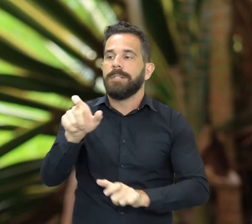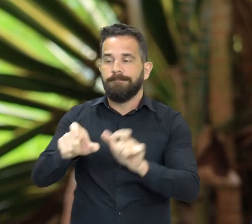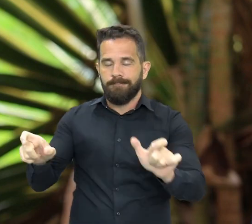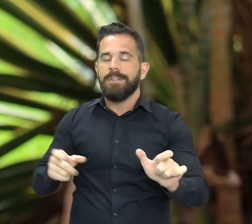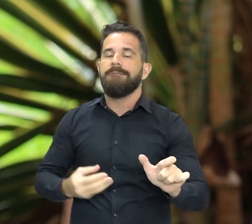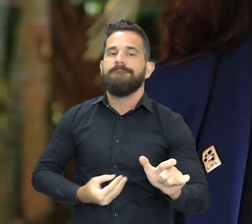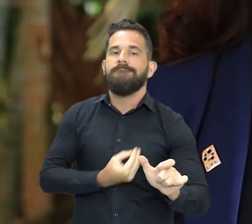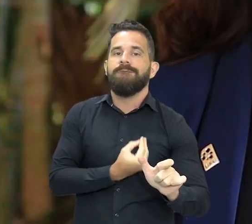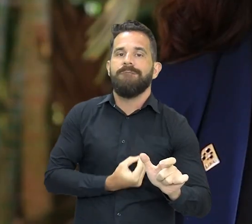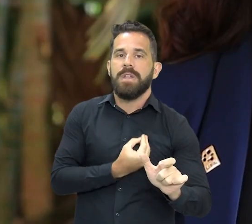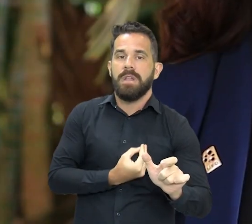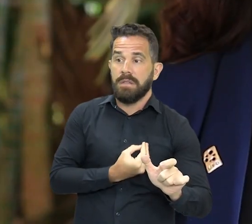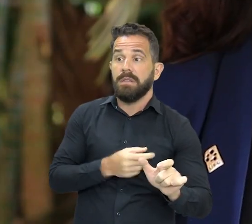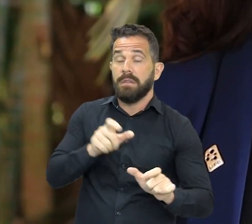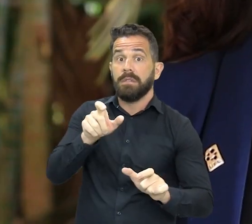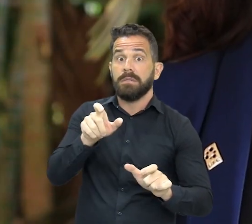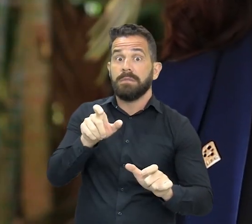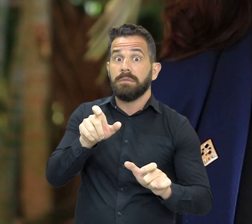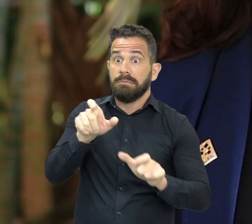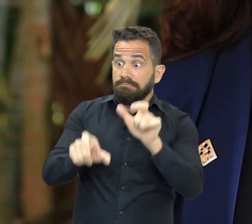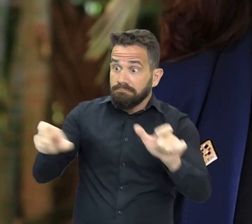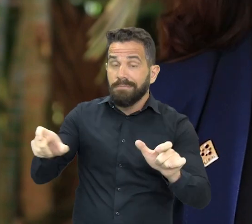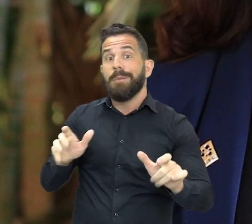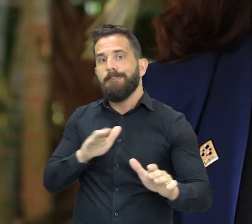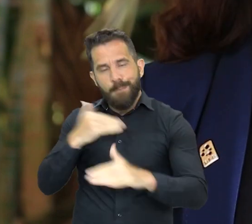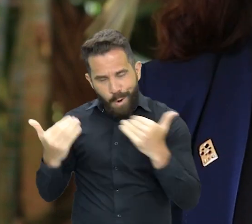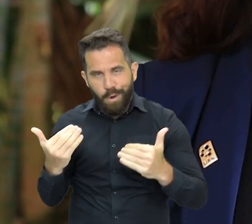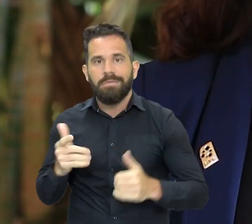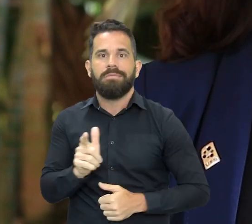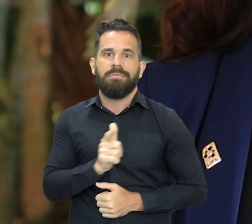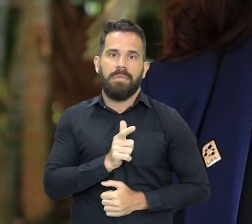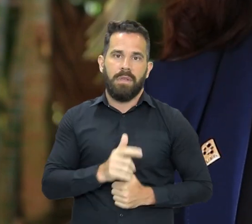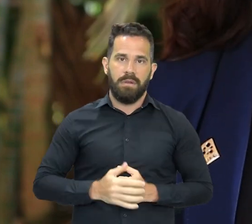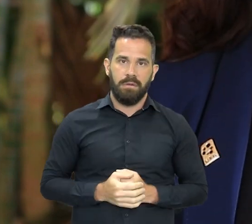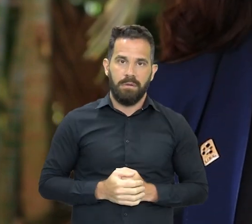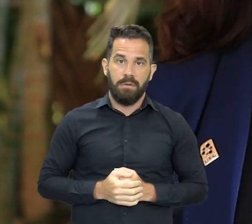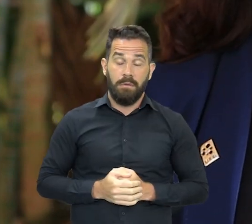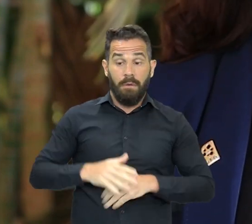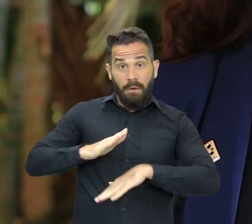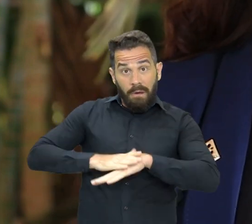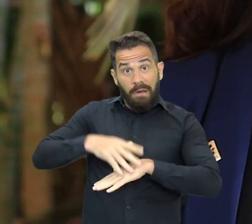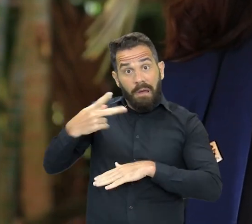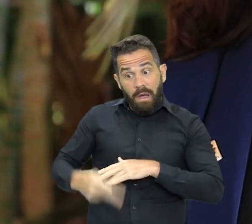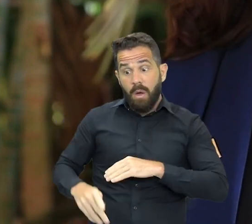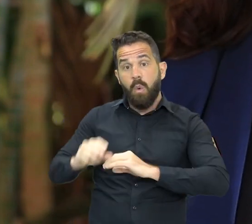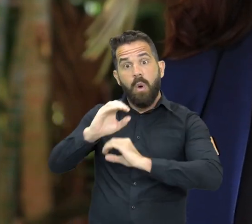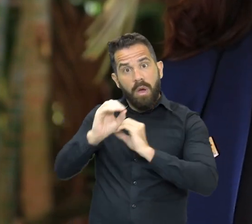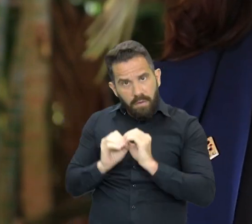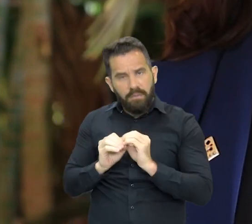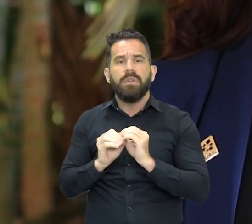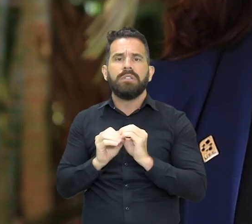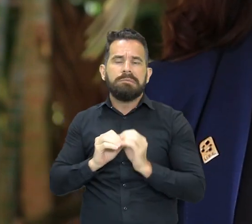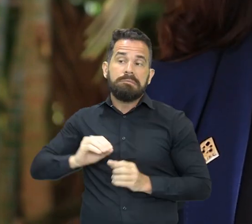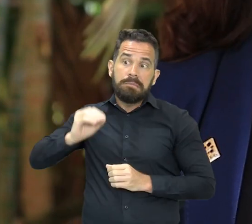de vidas. A universidade, ela procurou, ela buscou